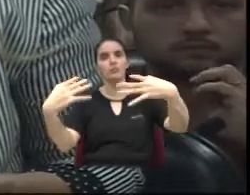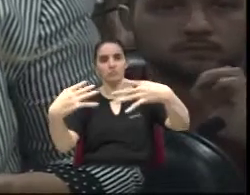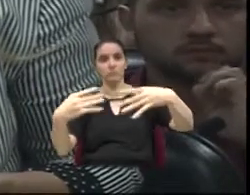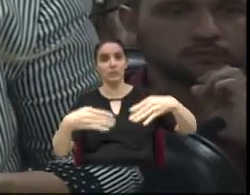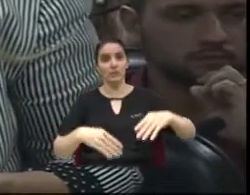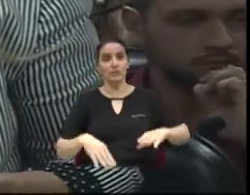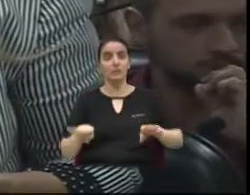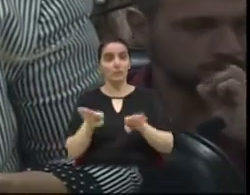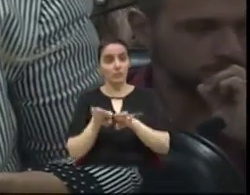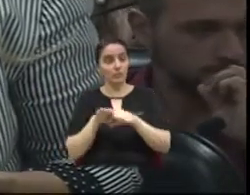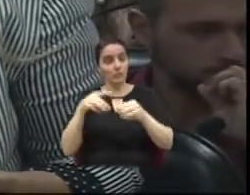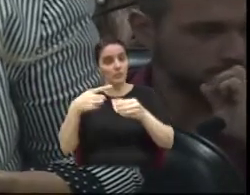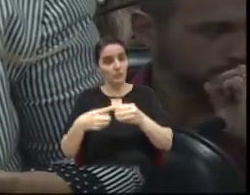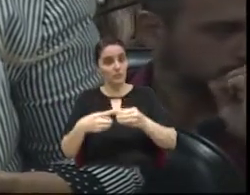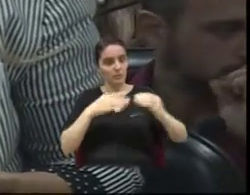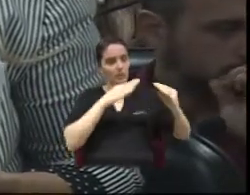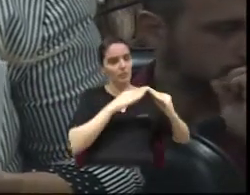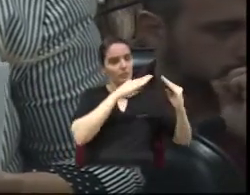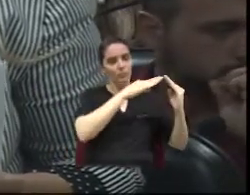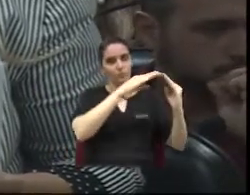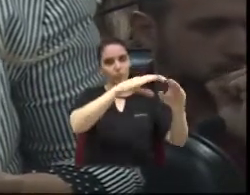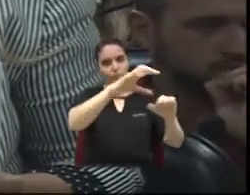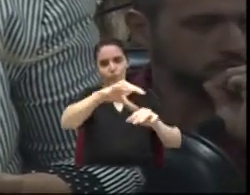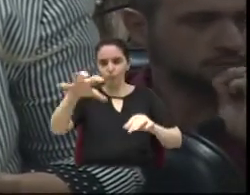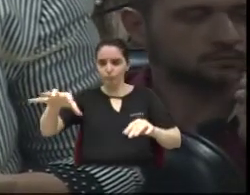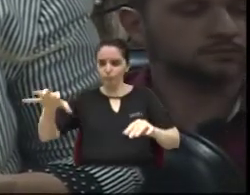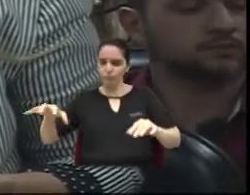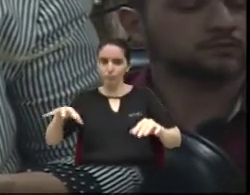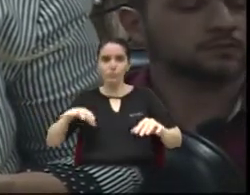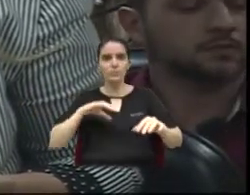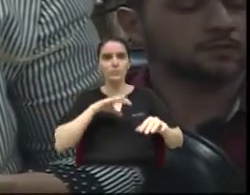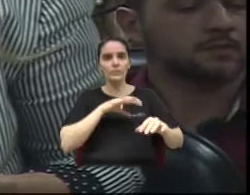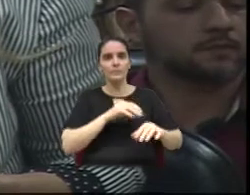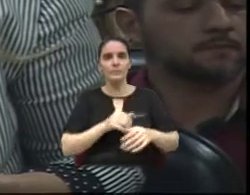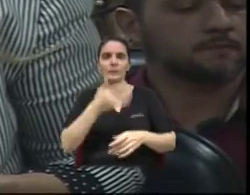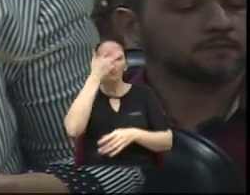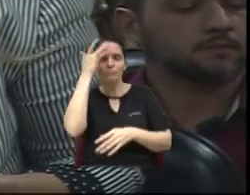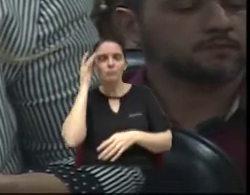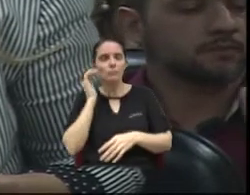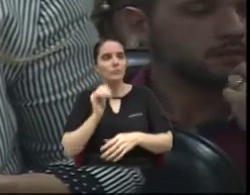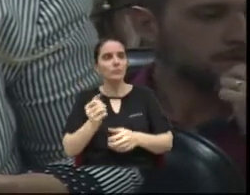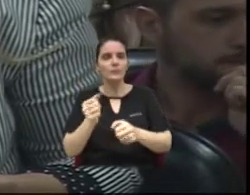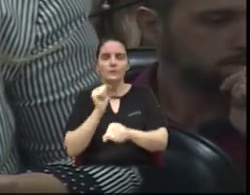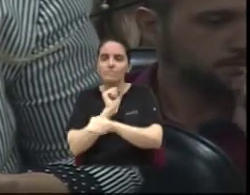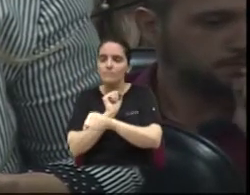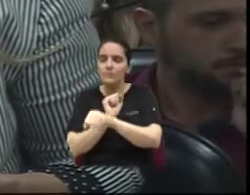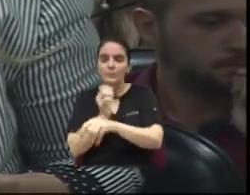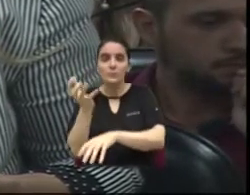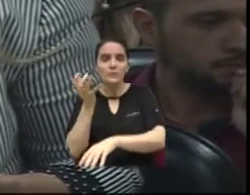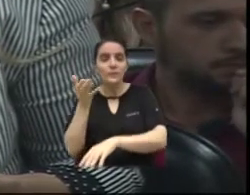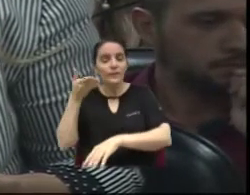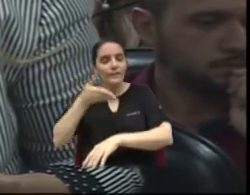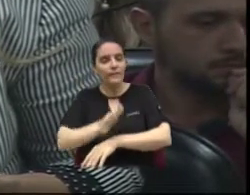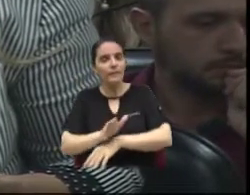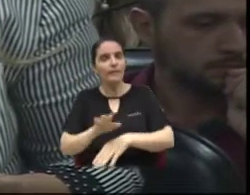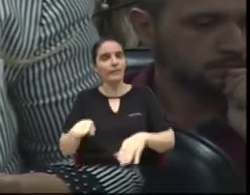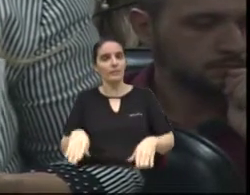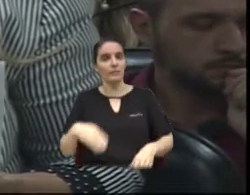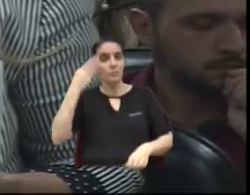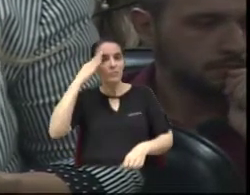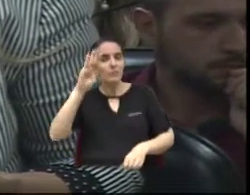Esta festa recebe um grande público e é muito aguardada, principalmente pelos jovens que gostam